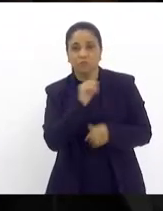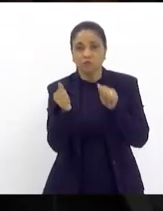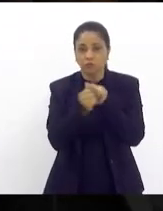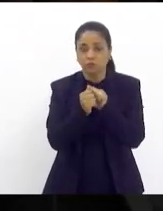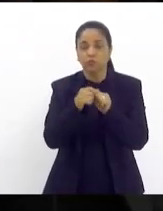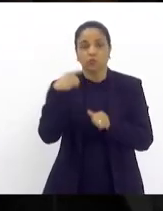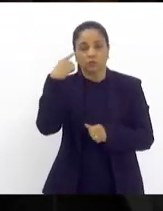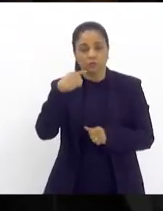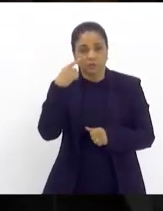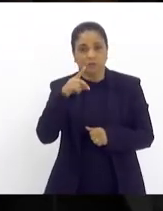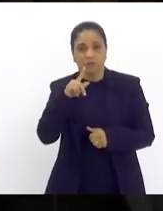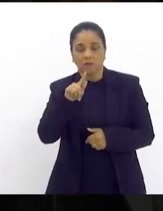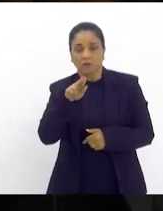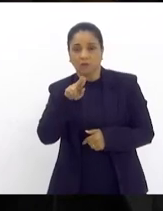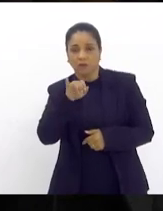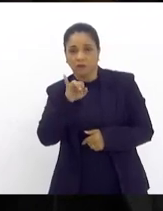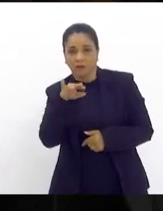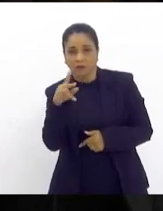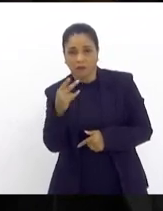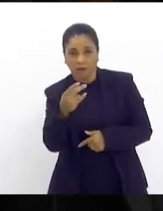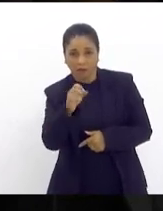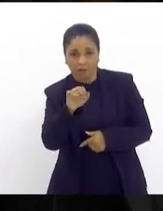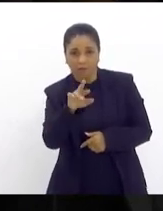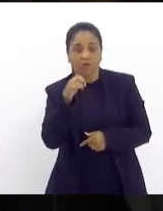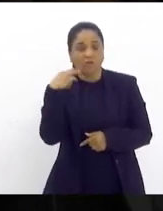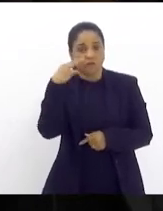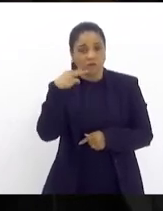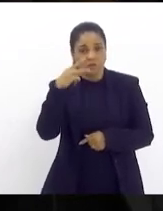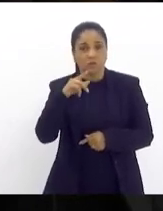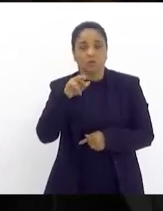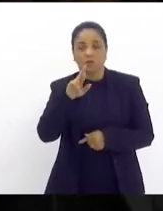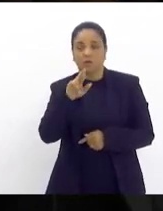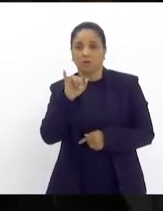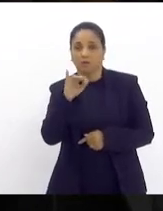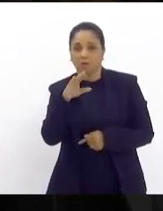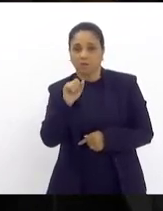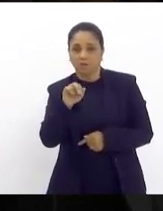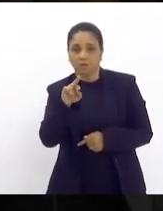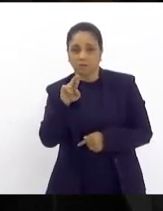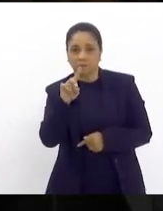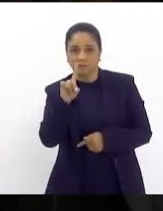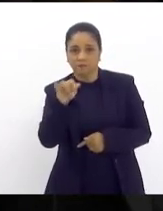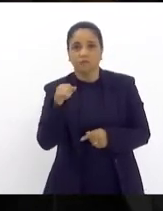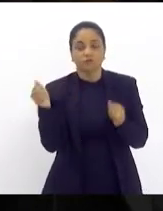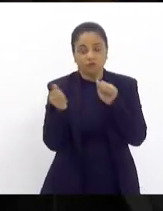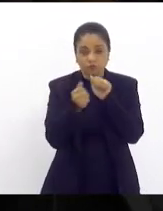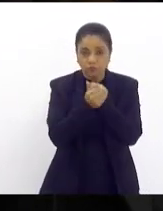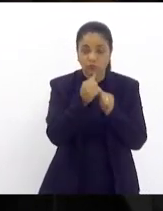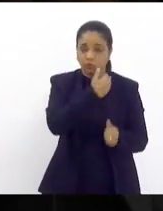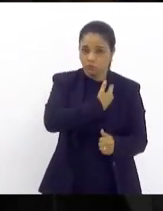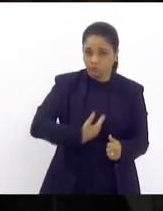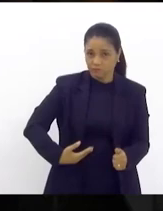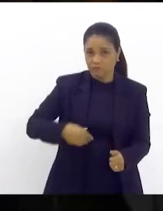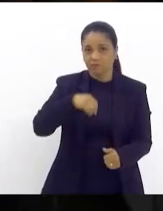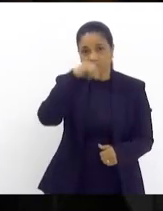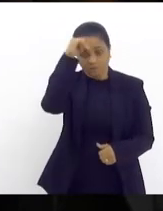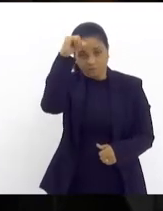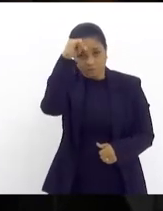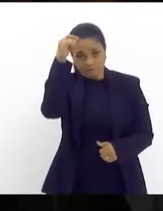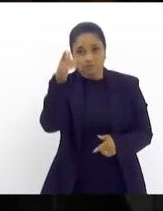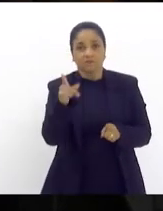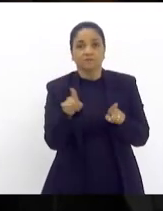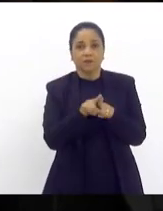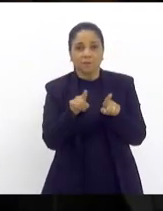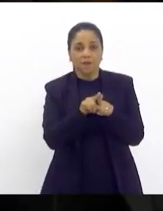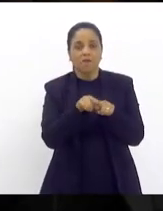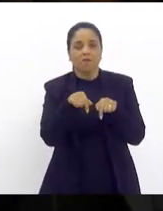com Vereador Ricardinho Netuno eu tenho certeza que juntos o governo do estado nós vamos transformar a cidade de Maricá